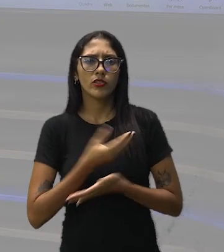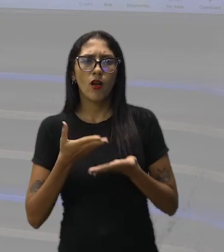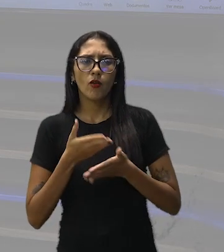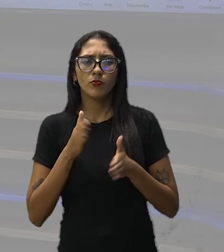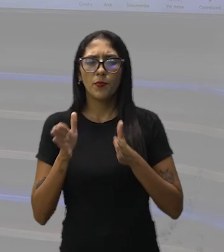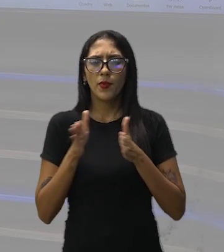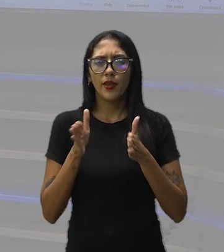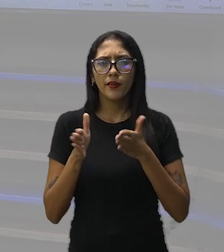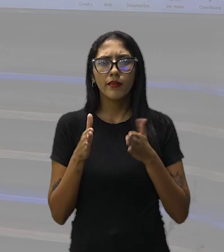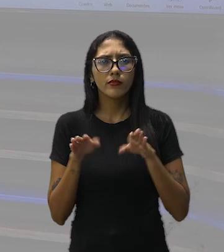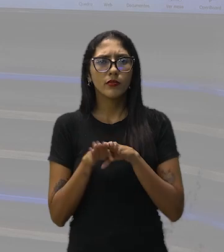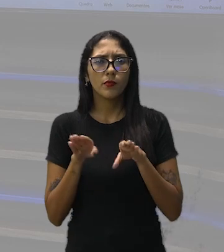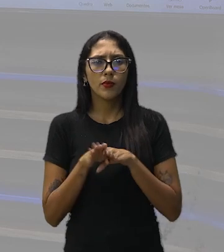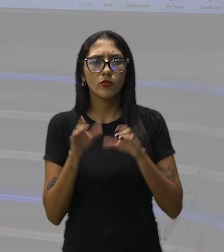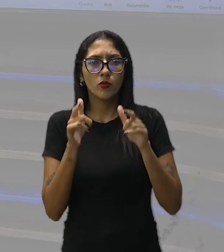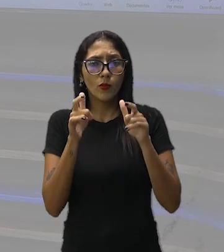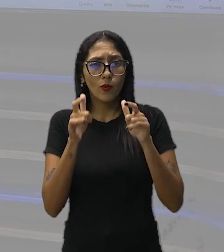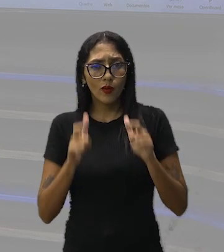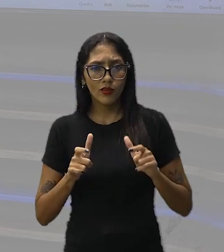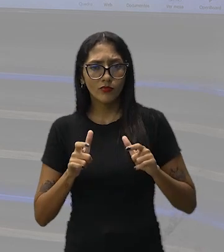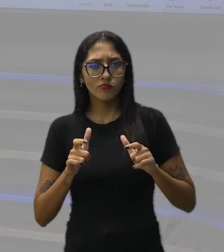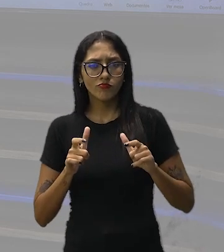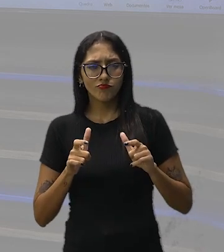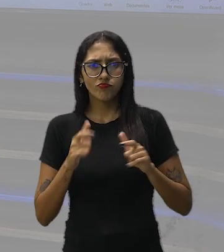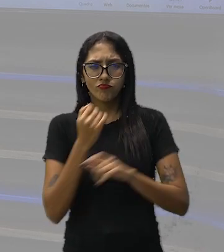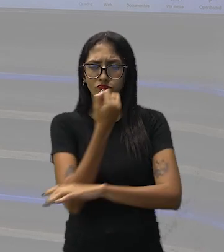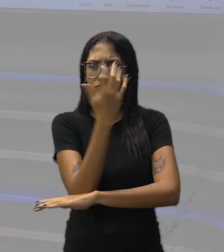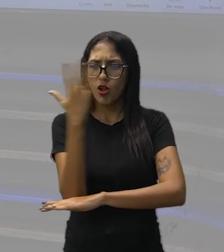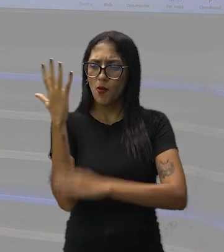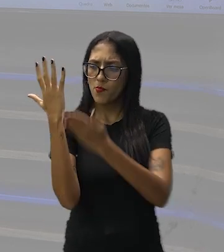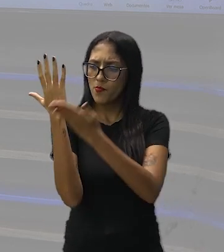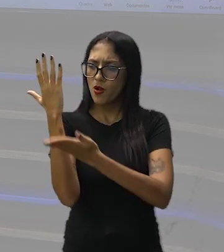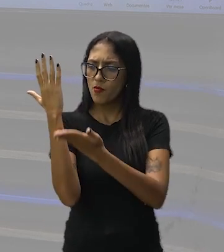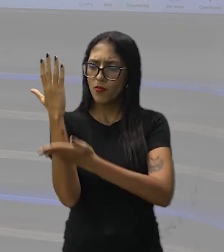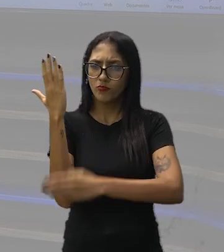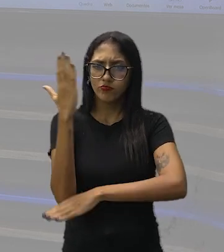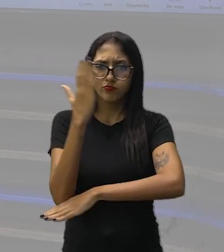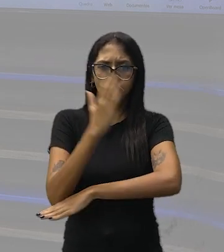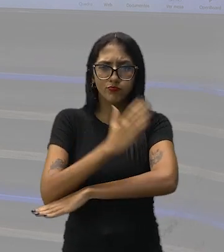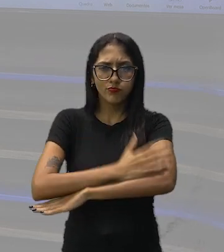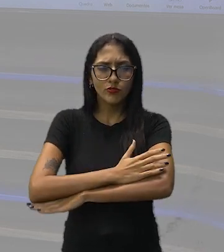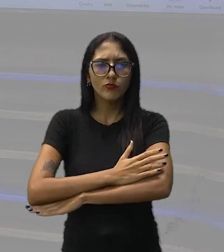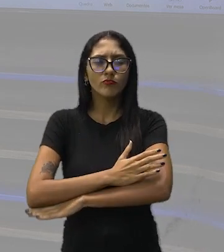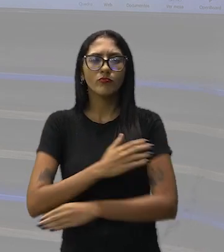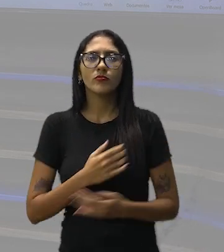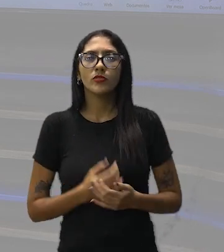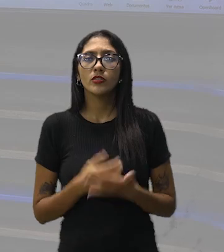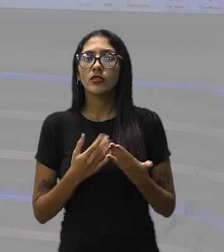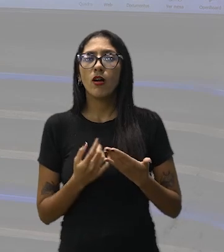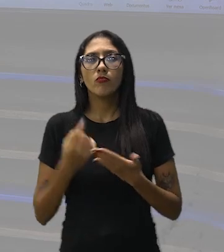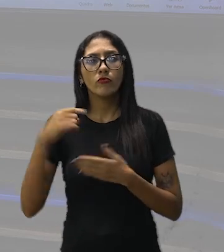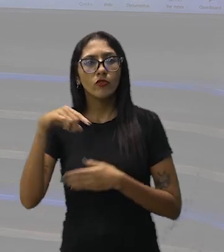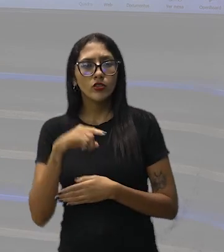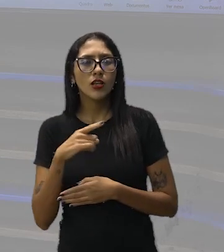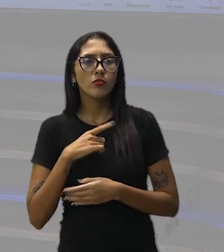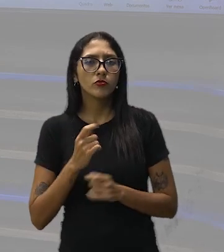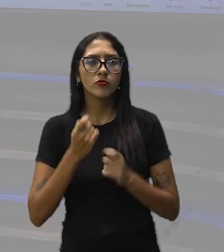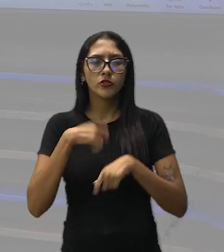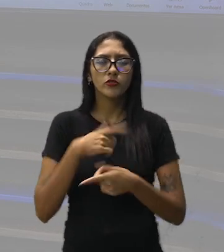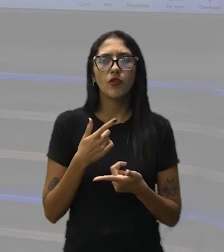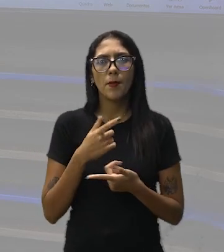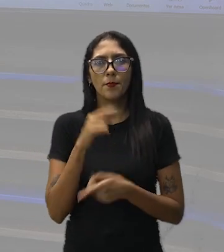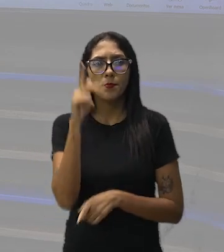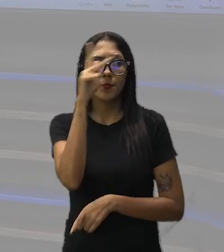num local, principalmente também, onde o desmatamento é muito grande, você, por meio, por exemplo, da